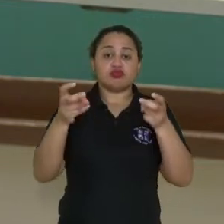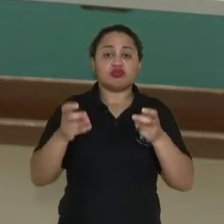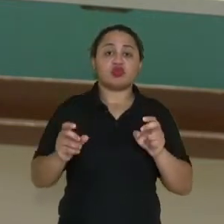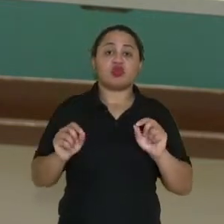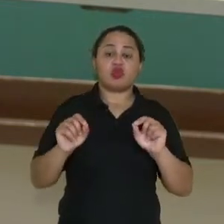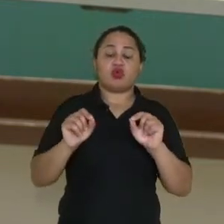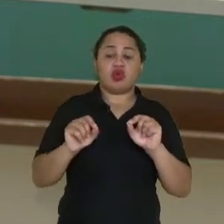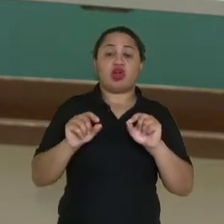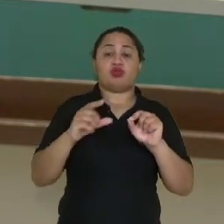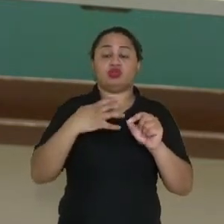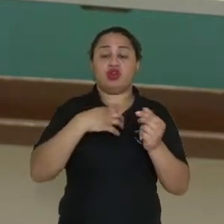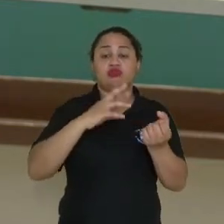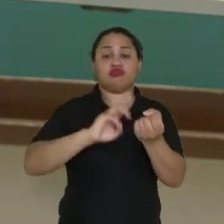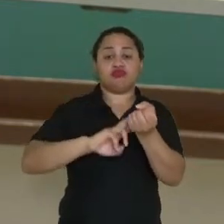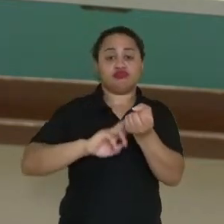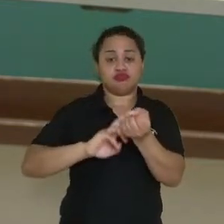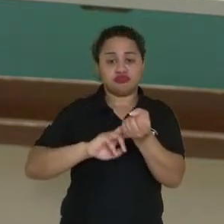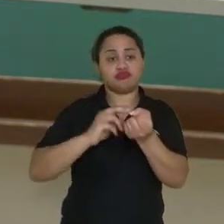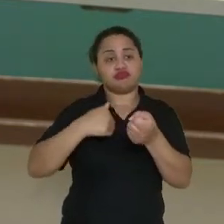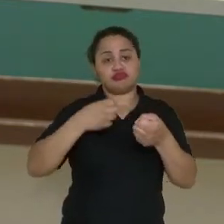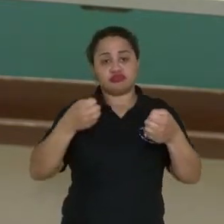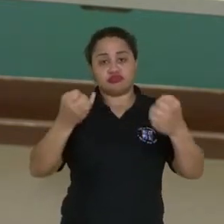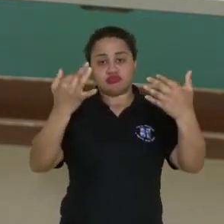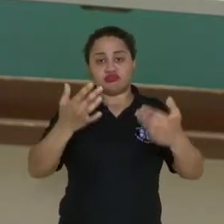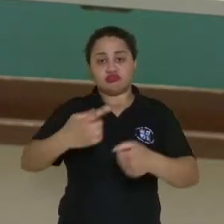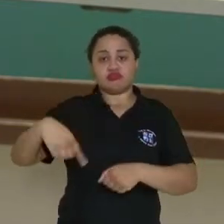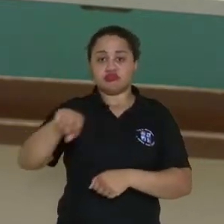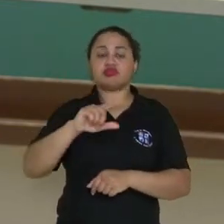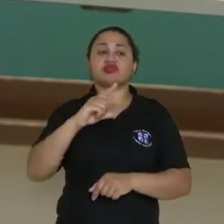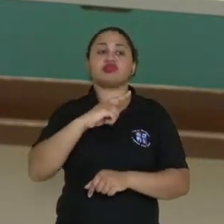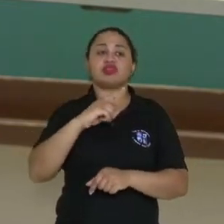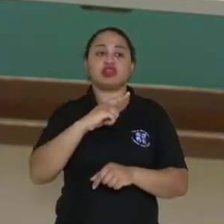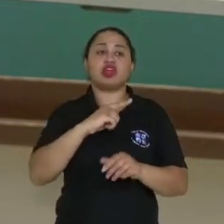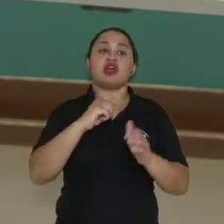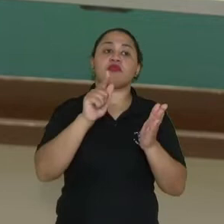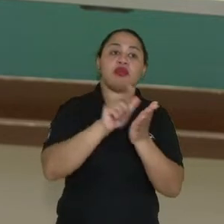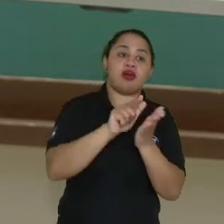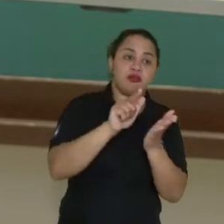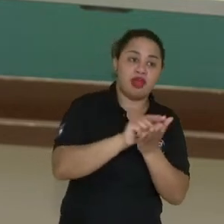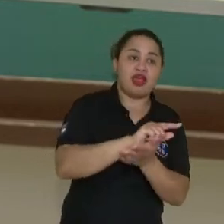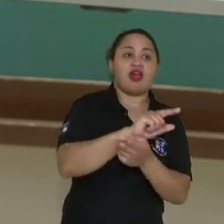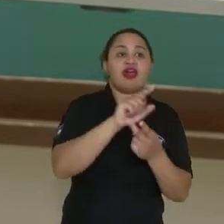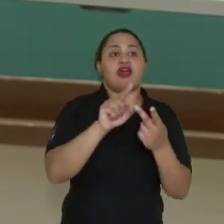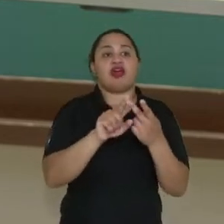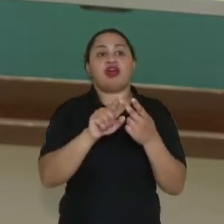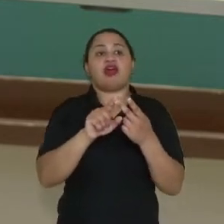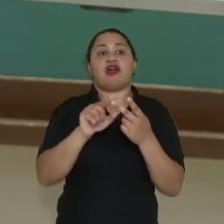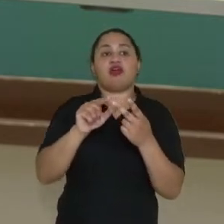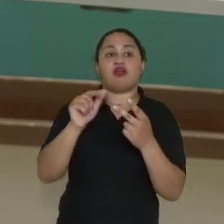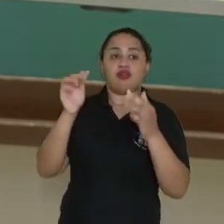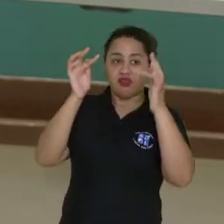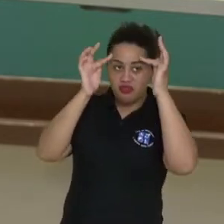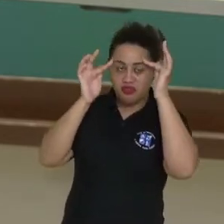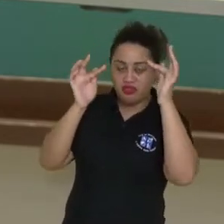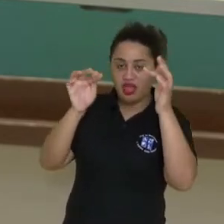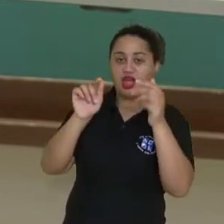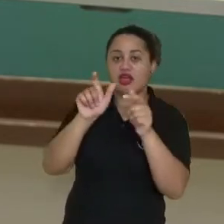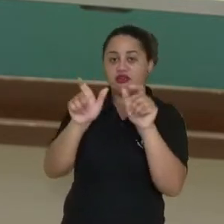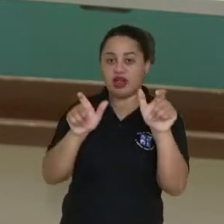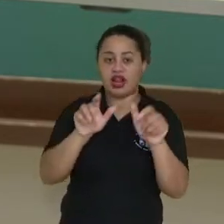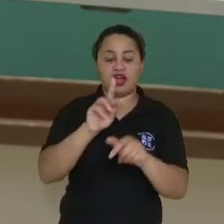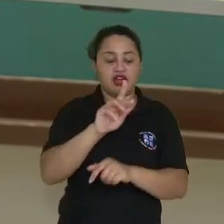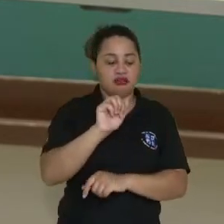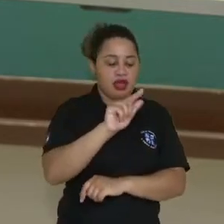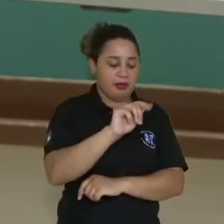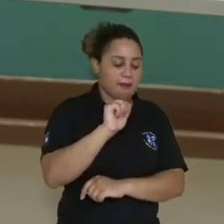das rimas, como eu falei para vocês, né? Então vejam que vocês têm ali papel fazendo uma rima com fiel, né? Então a gente tem